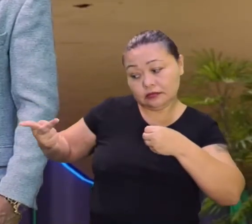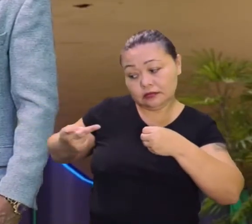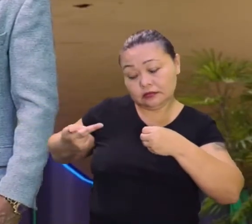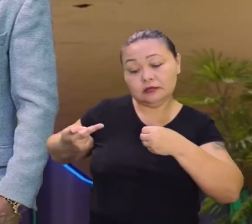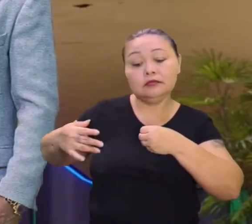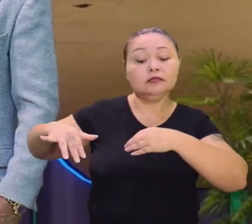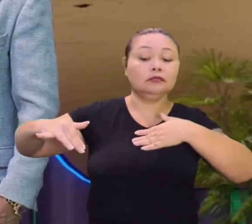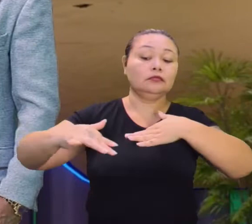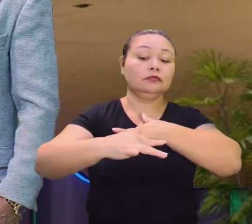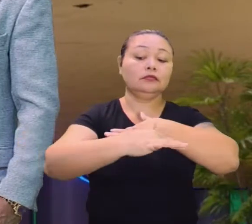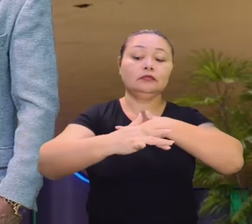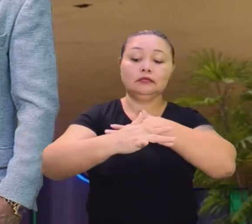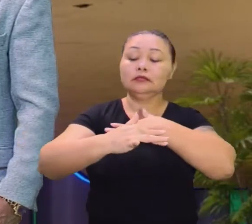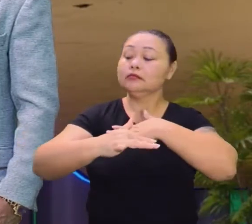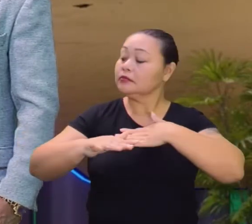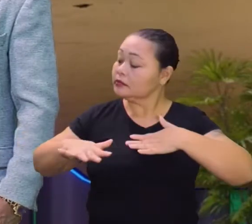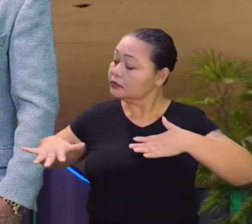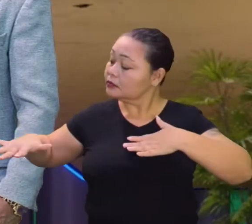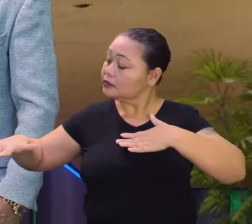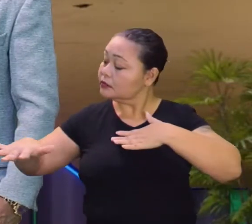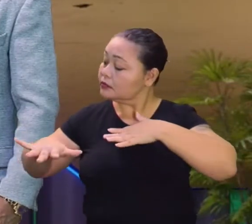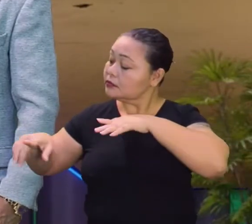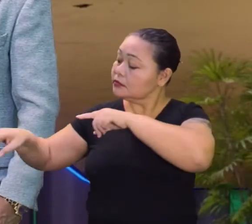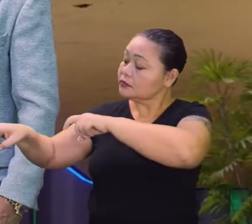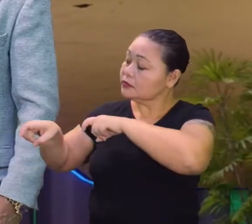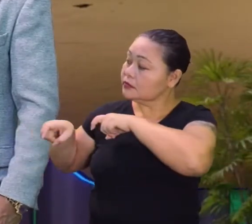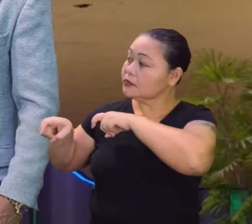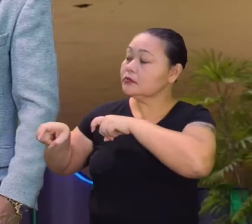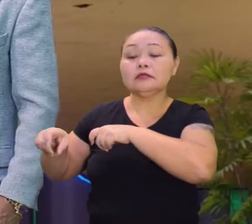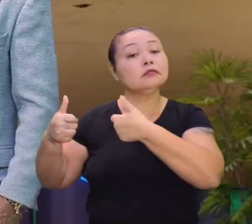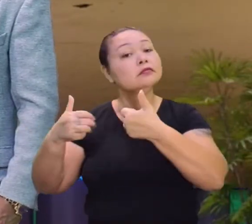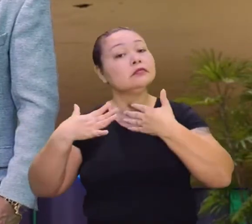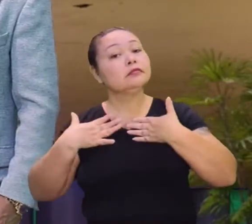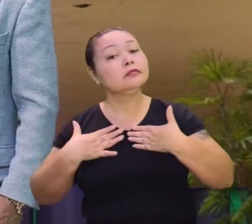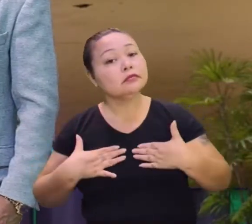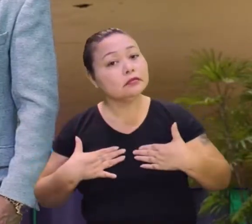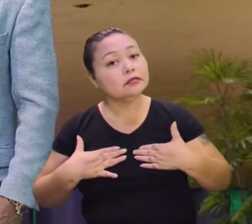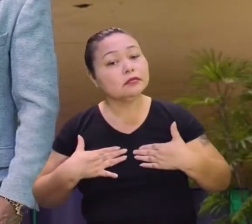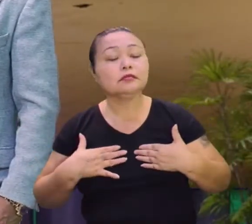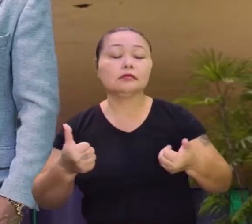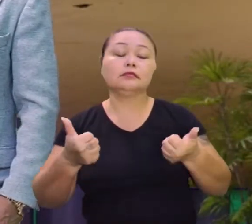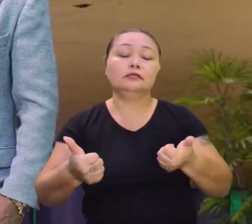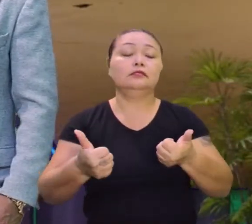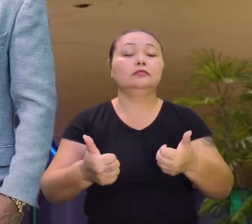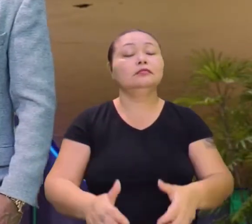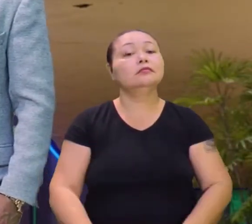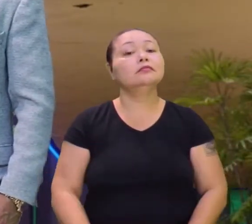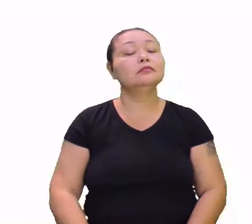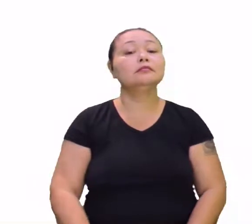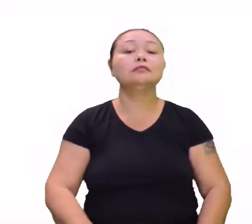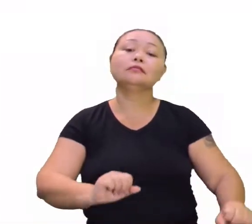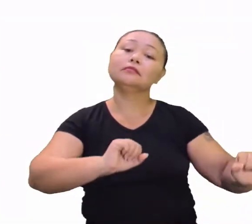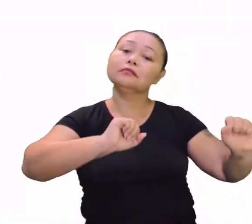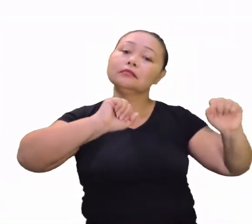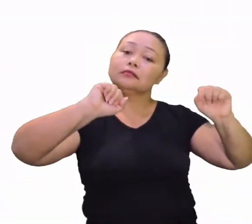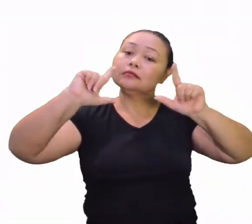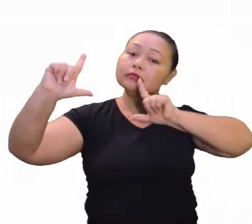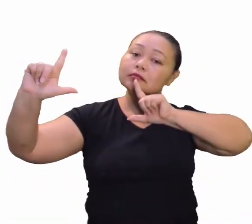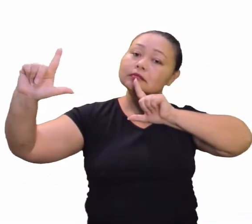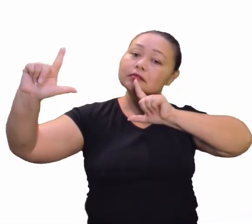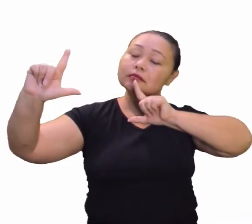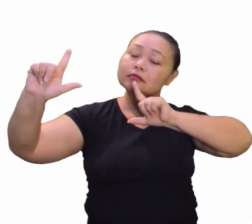espaços, urbano e o espaço rural. Tranquilo? Tranquilo. Vamos lá. De olho na